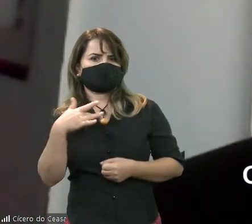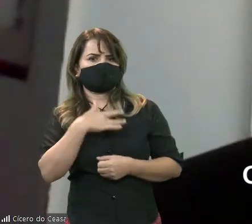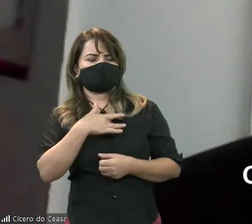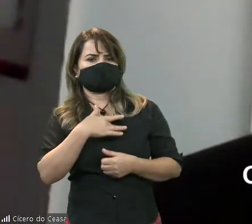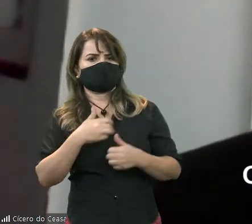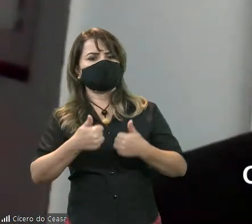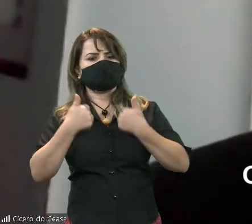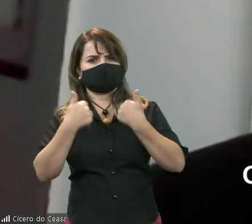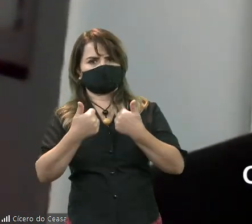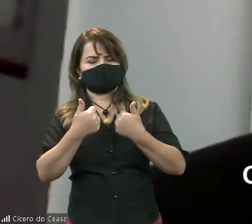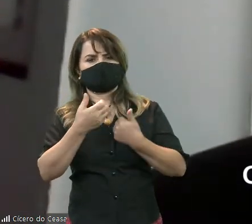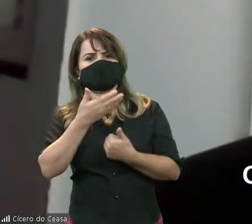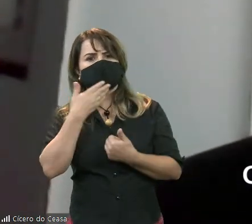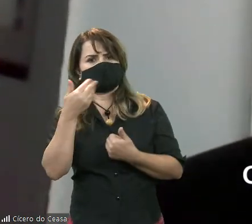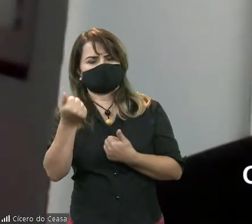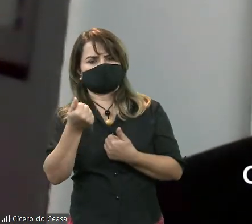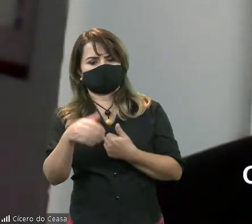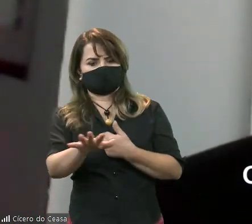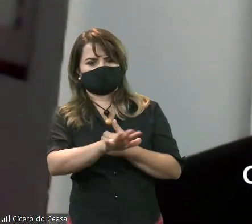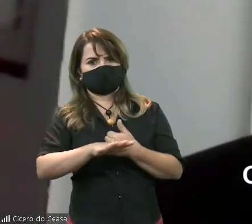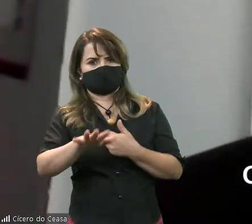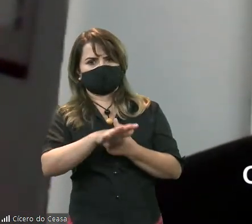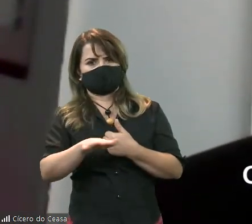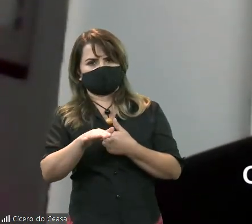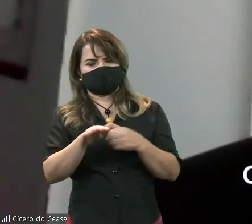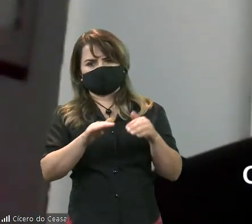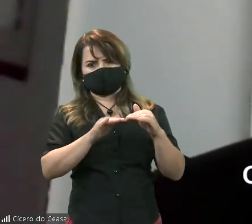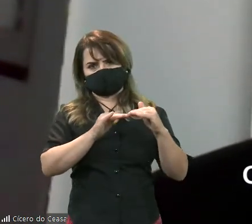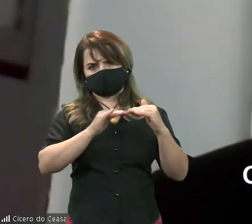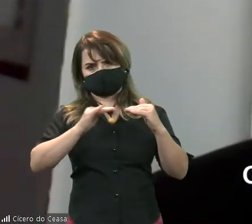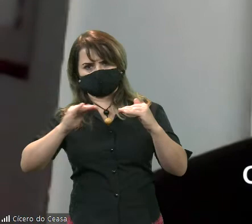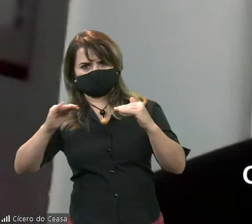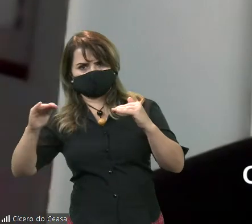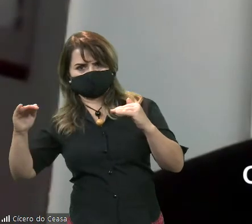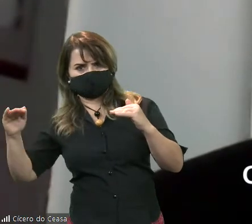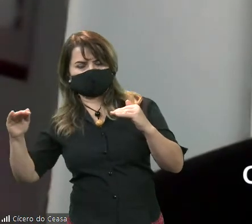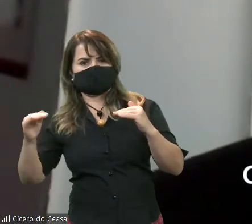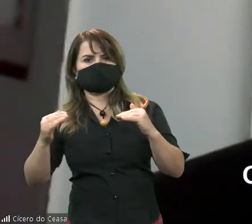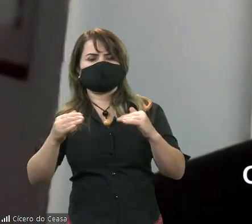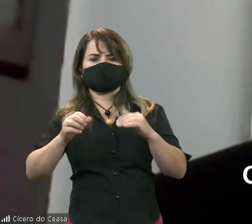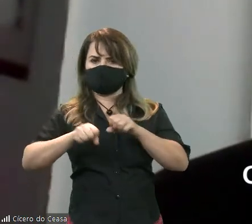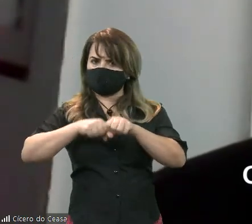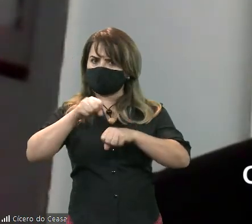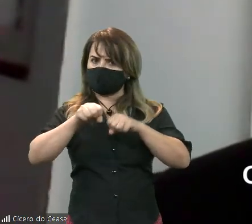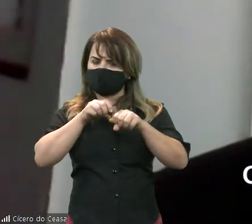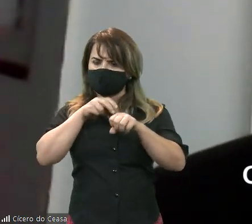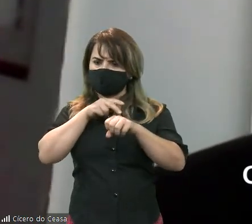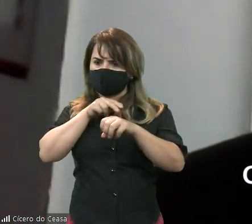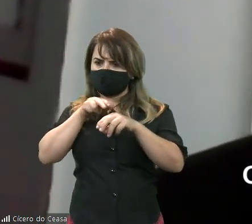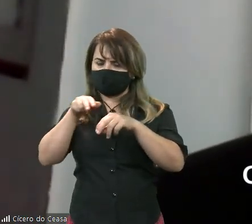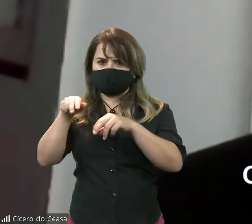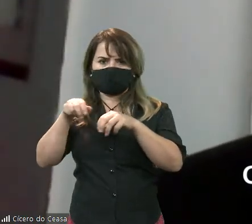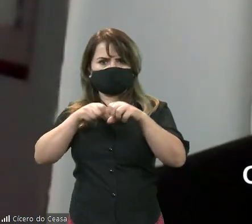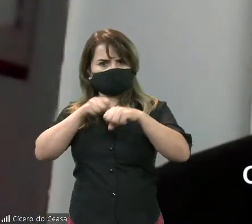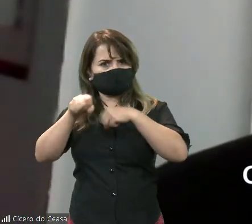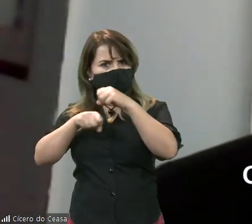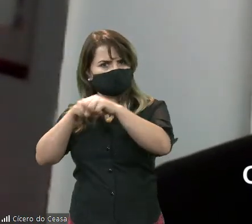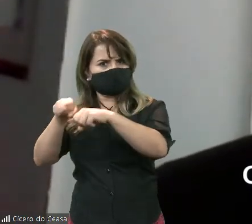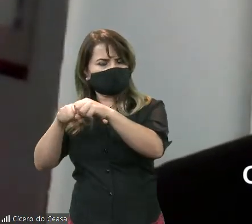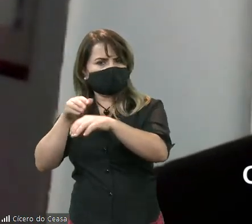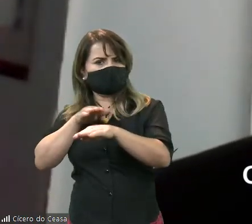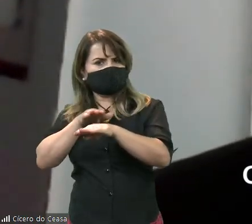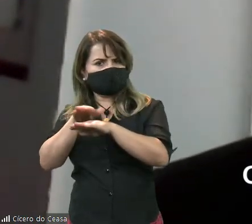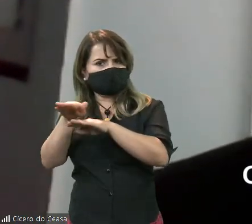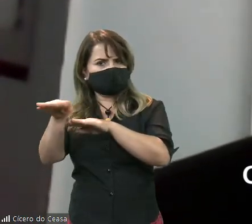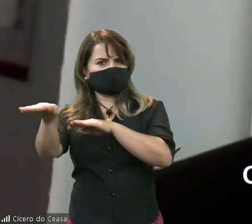plana, bem localizado no centro da cidade, a qual o vereador Albuquerque já pôde